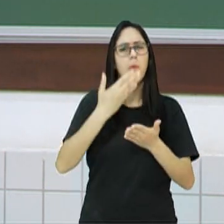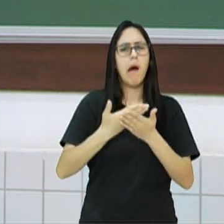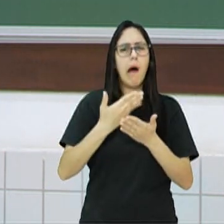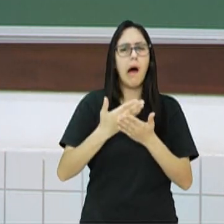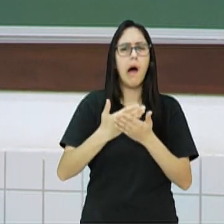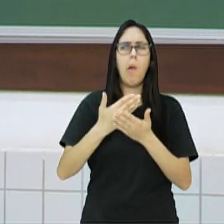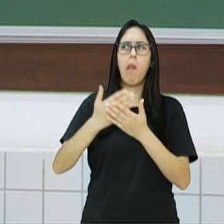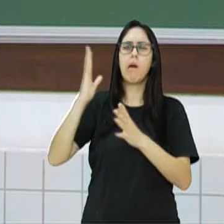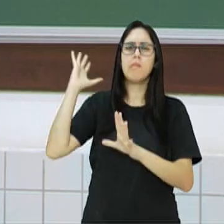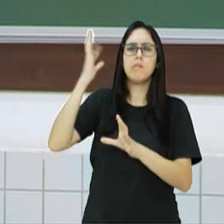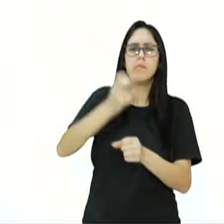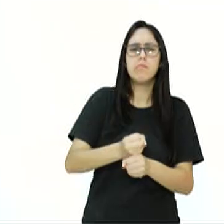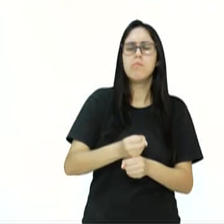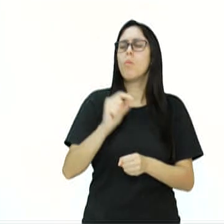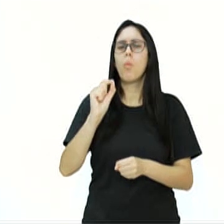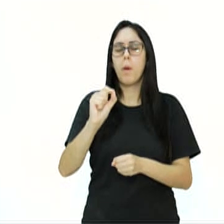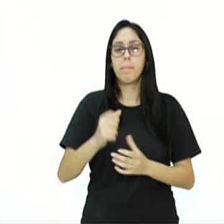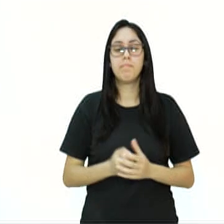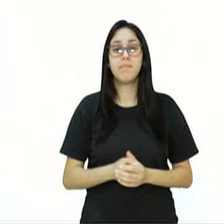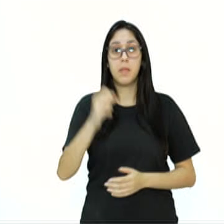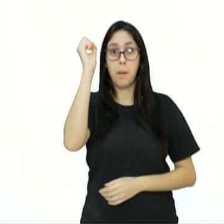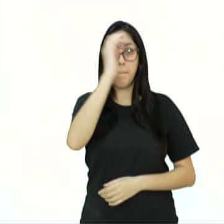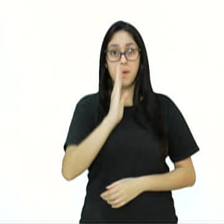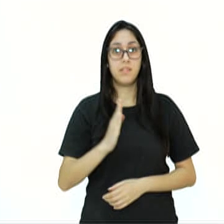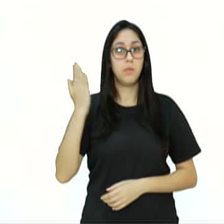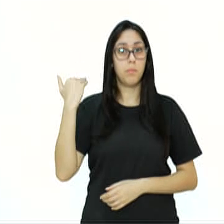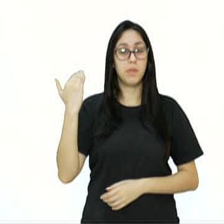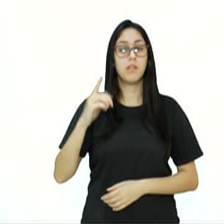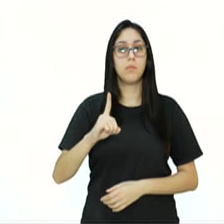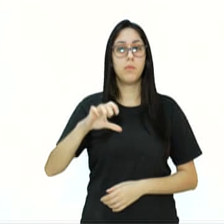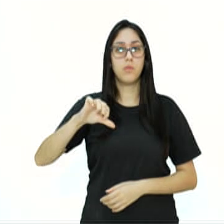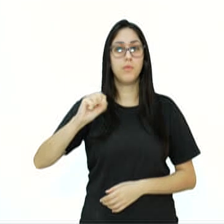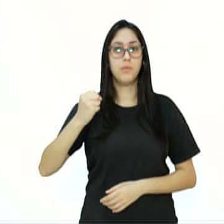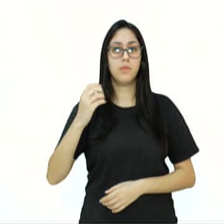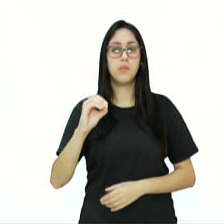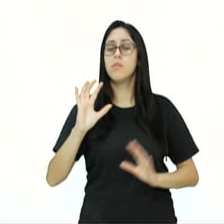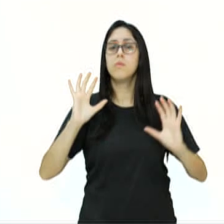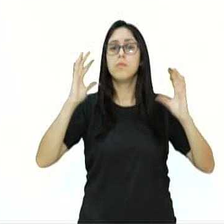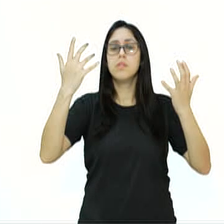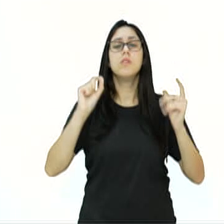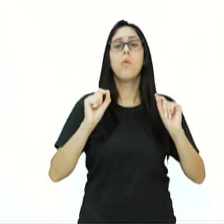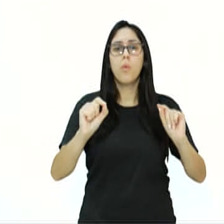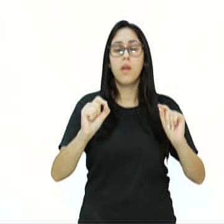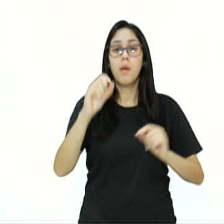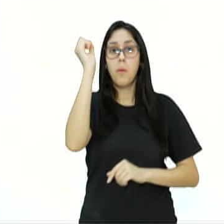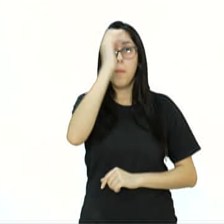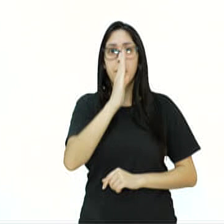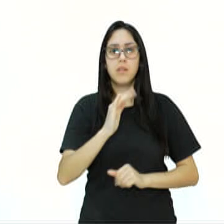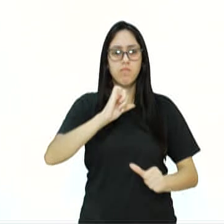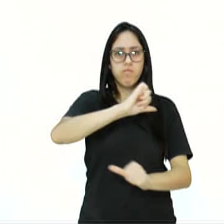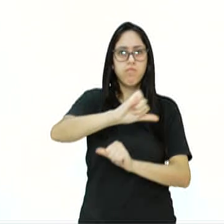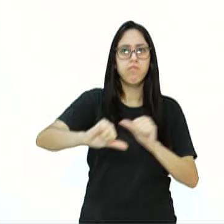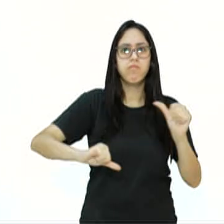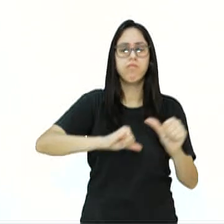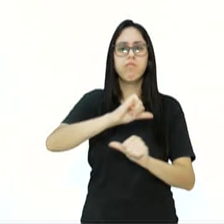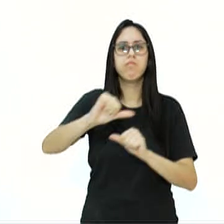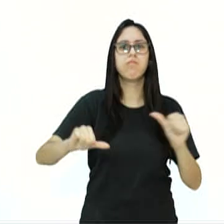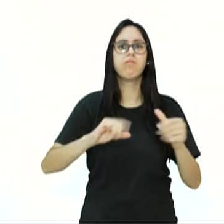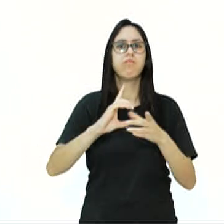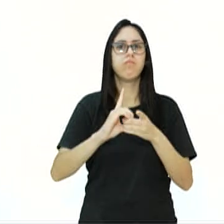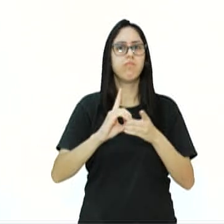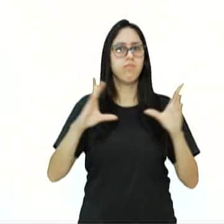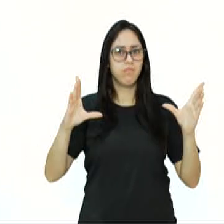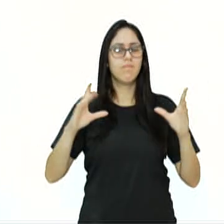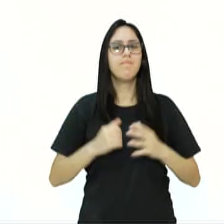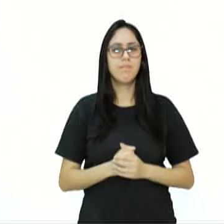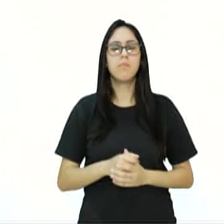anteriores, né? O Brasil, na década de 80, passa por um processo de redemocratização. A gente tem,